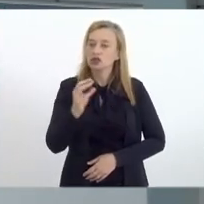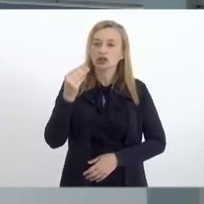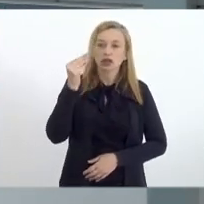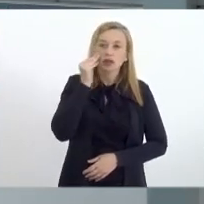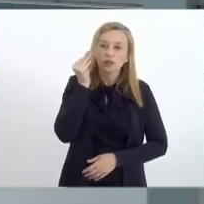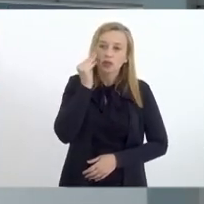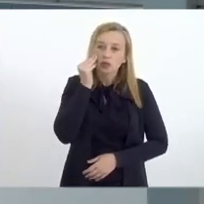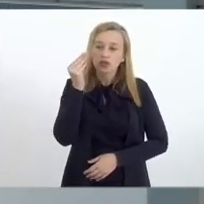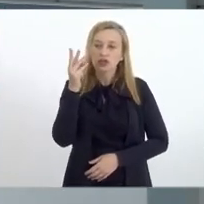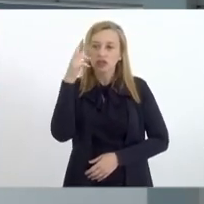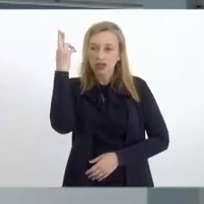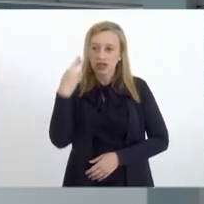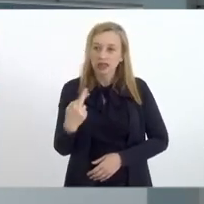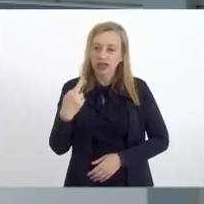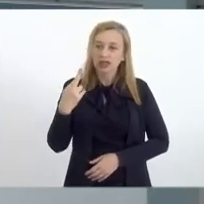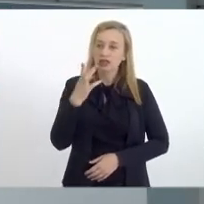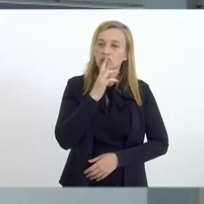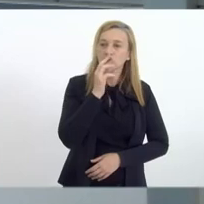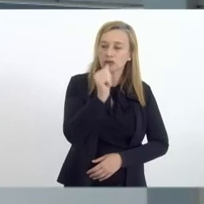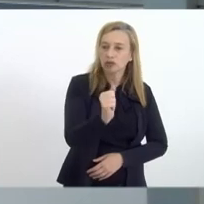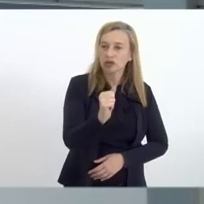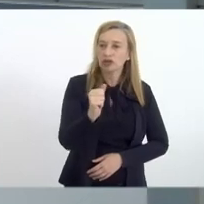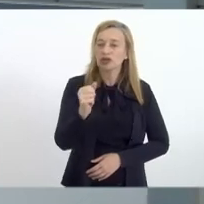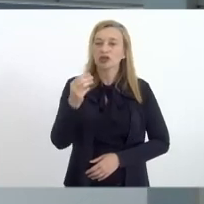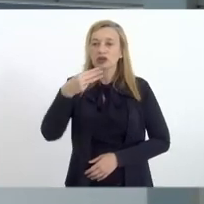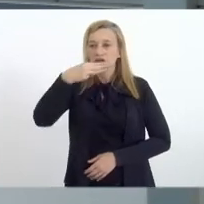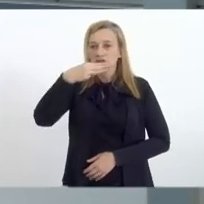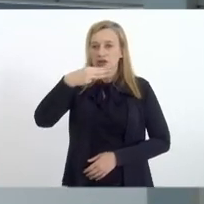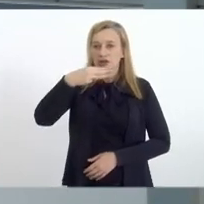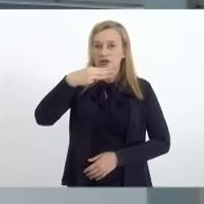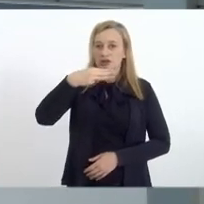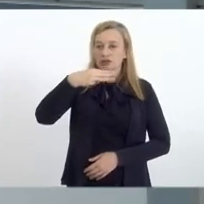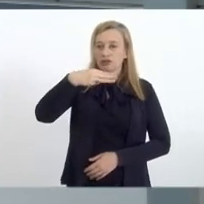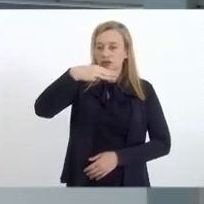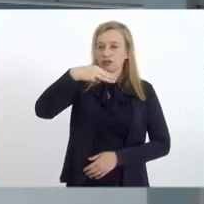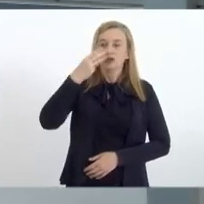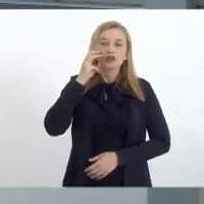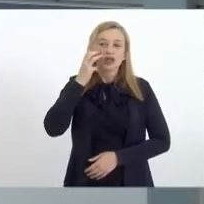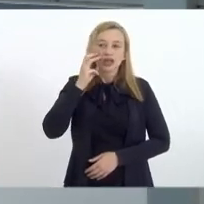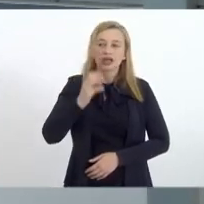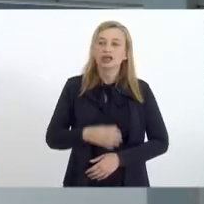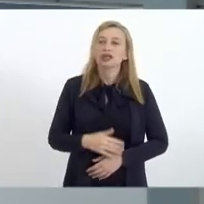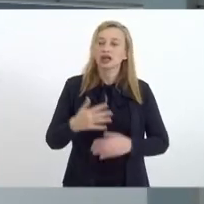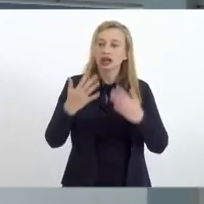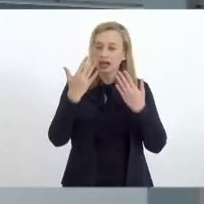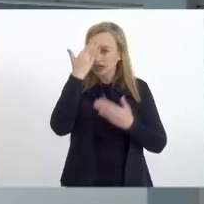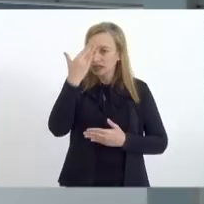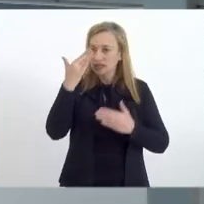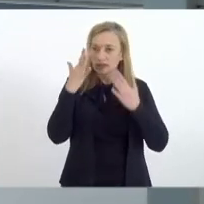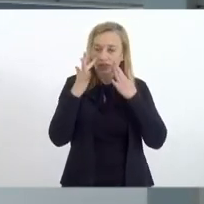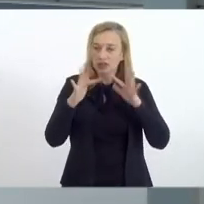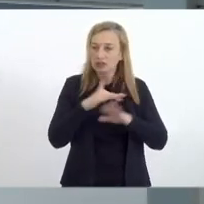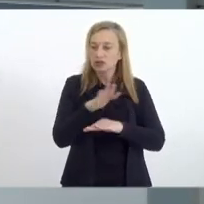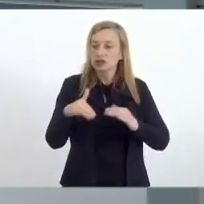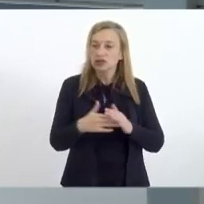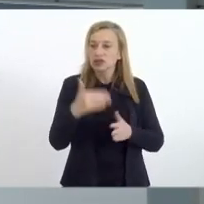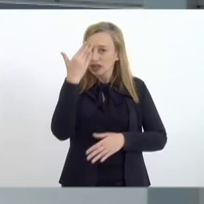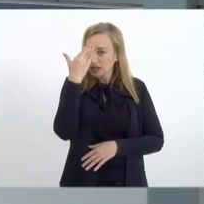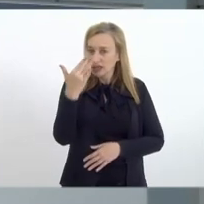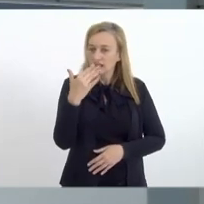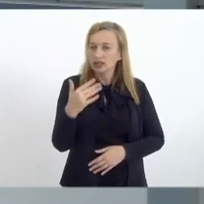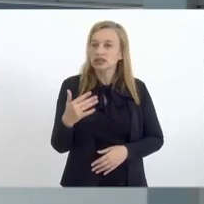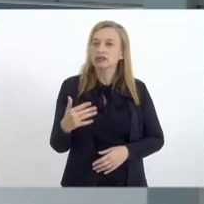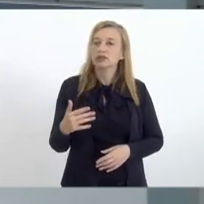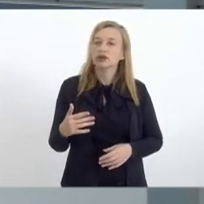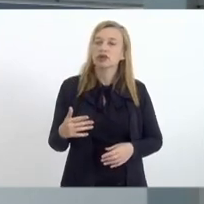Renata Souza, Rodrigo Amorim e Valdec Carneiro. Agradecemos também a atenção de Vossas Excelências e ressaltamos que o agradecimento não